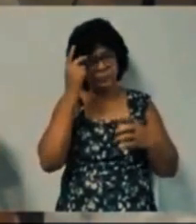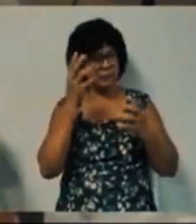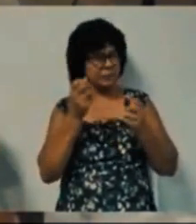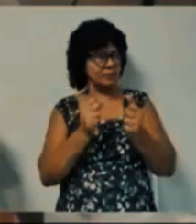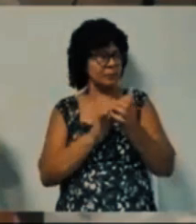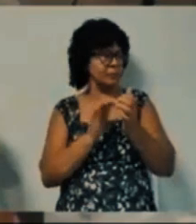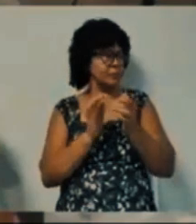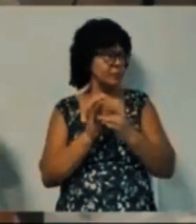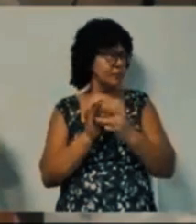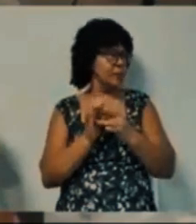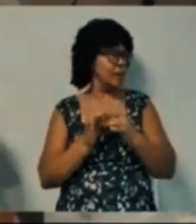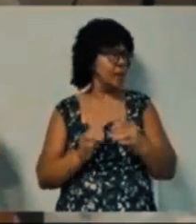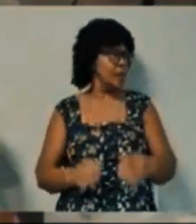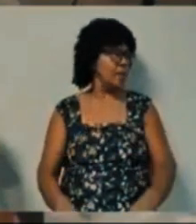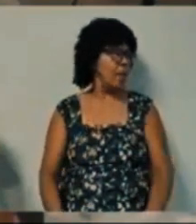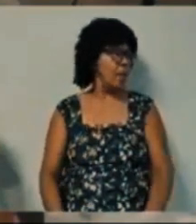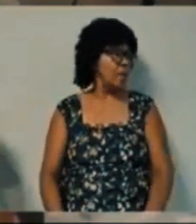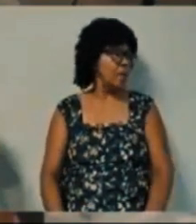Aleluia.